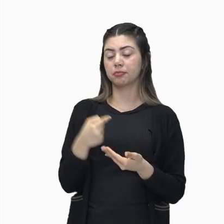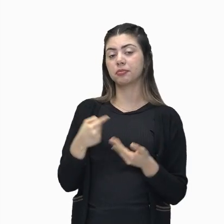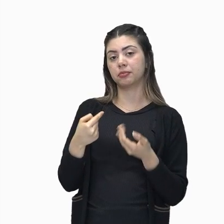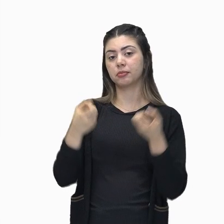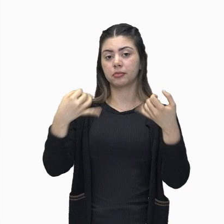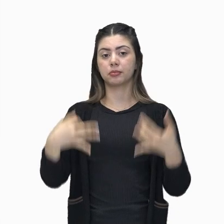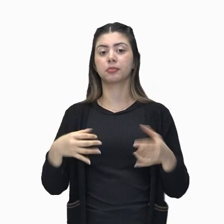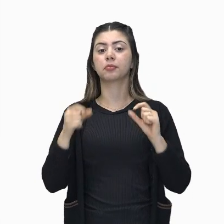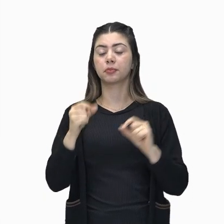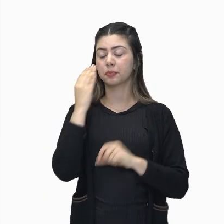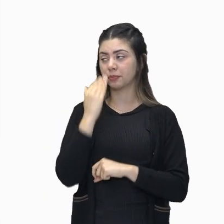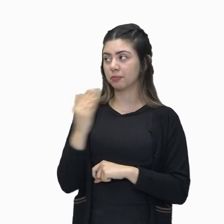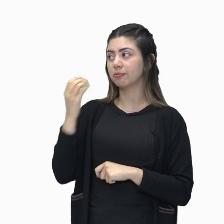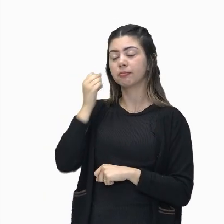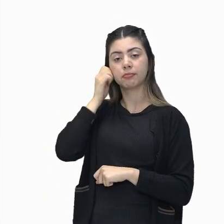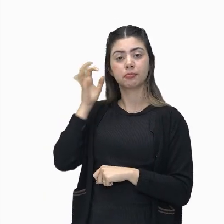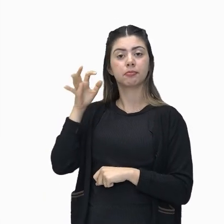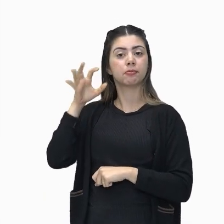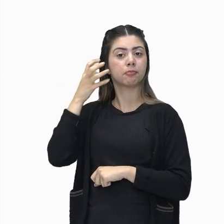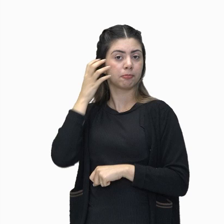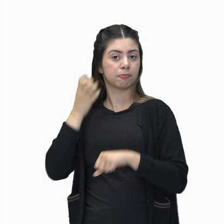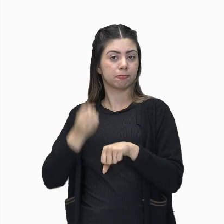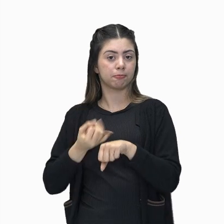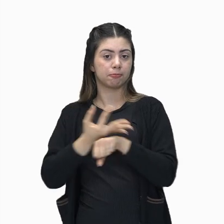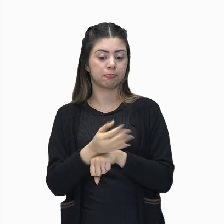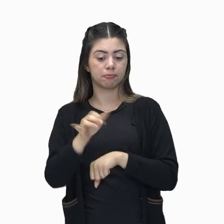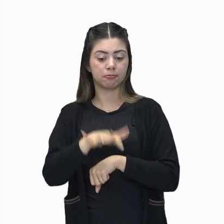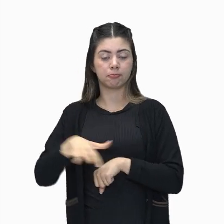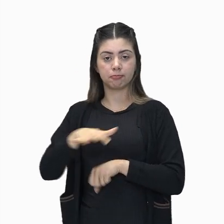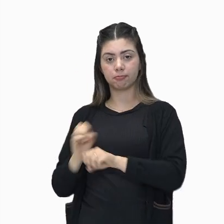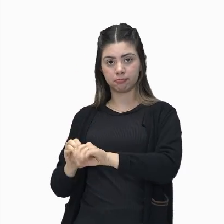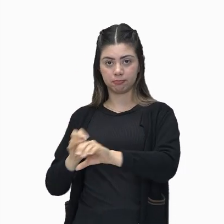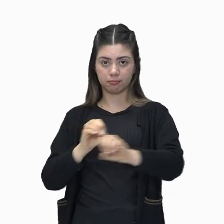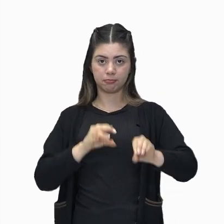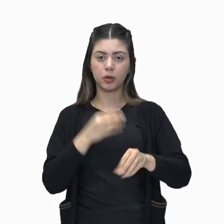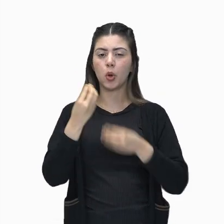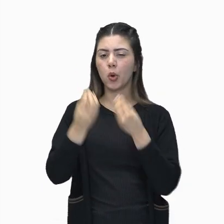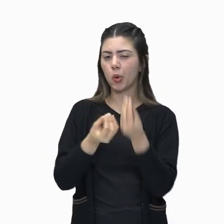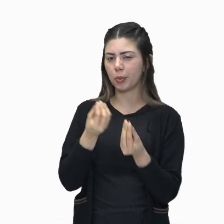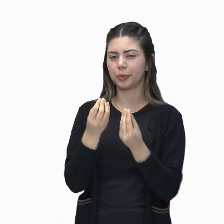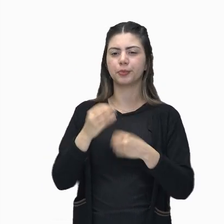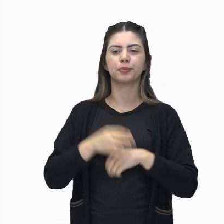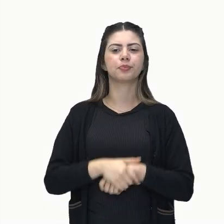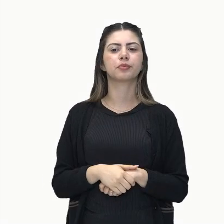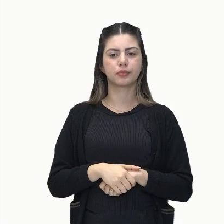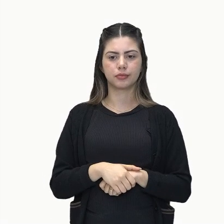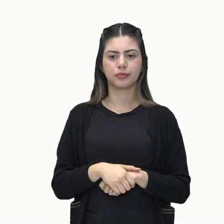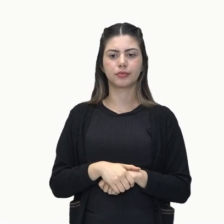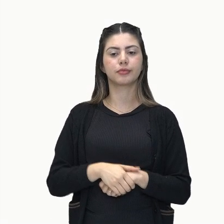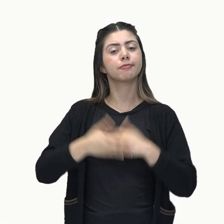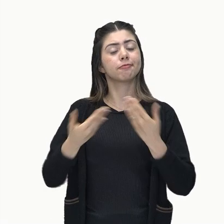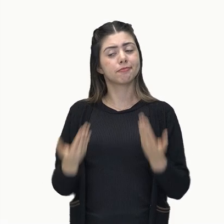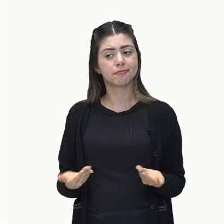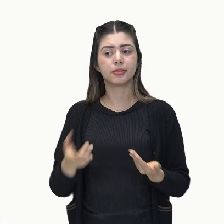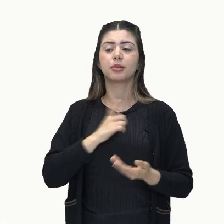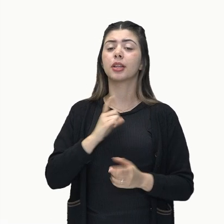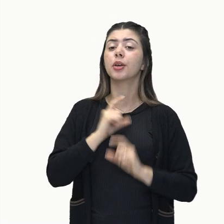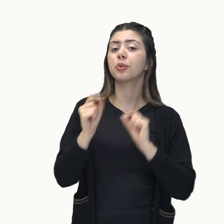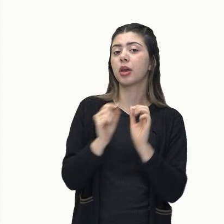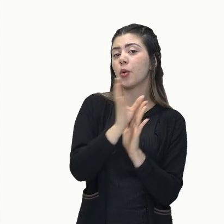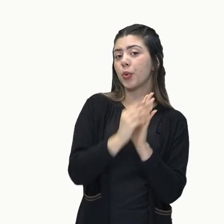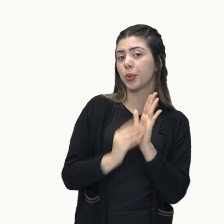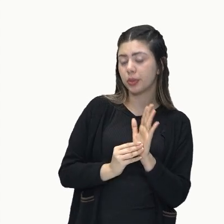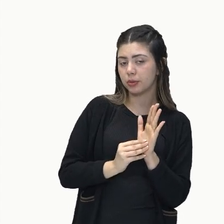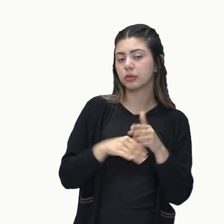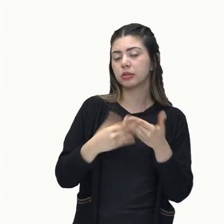educativo, acompanhem comigo aí, que no caso do podcast educativo, contém esse conteúdo e surge como